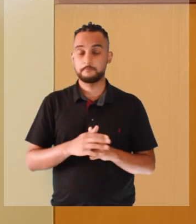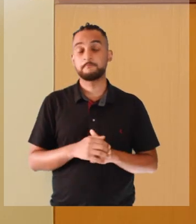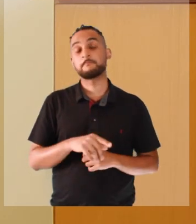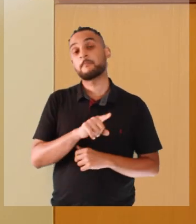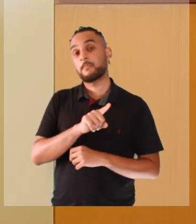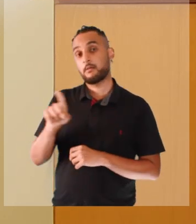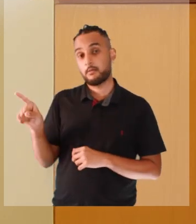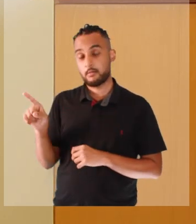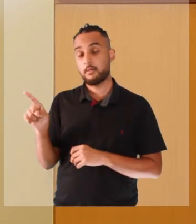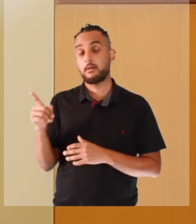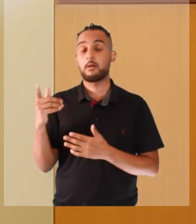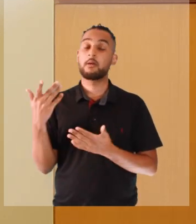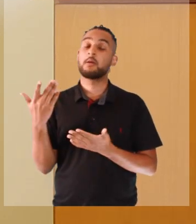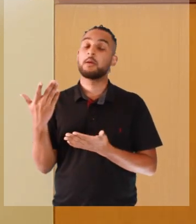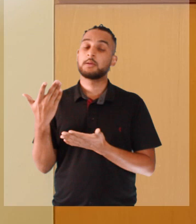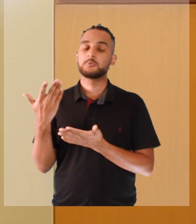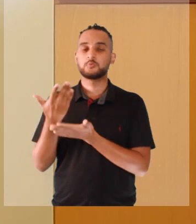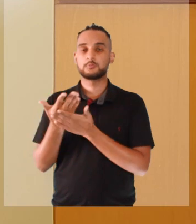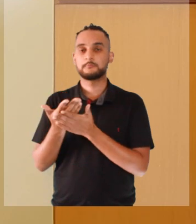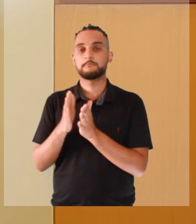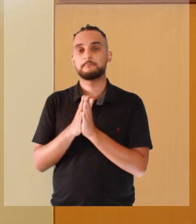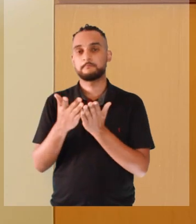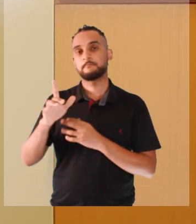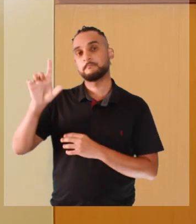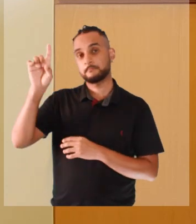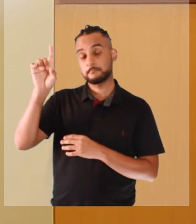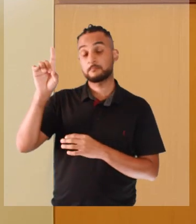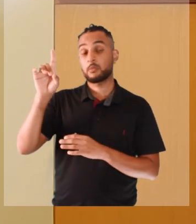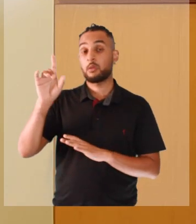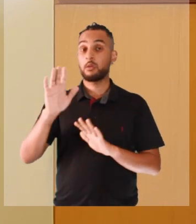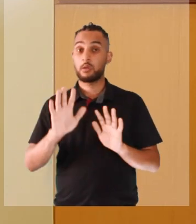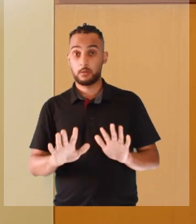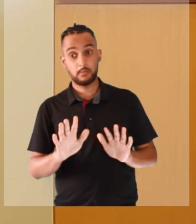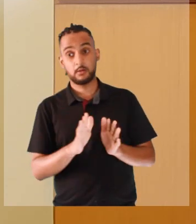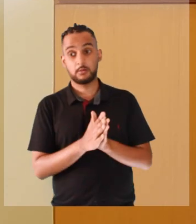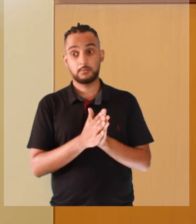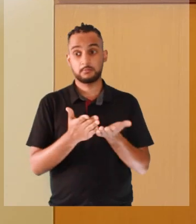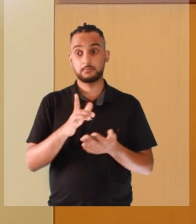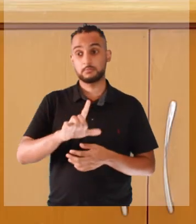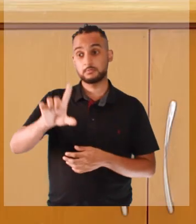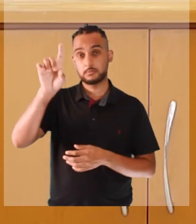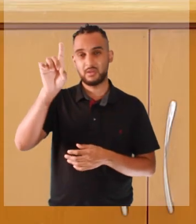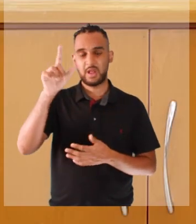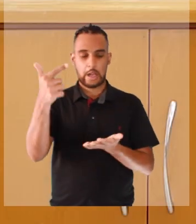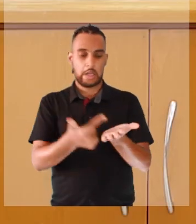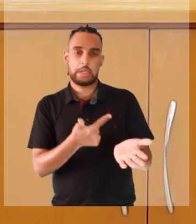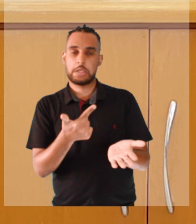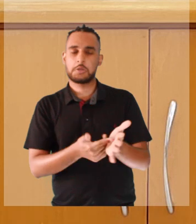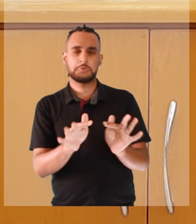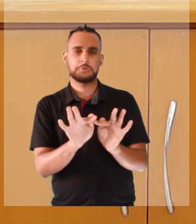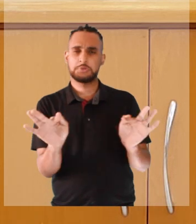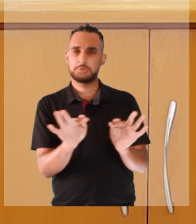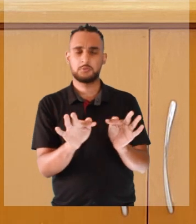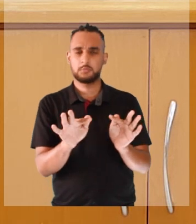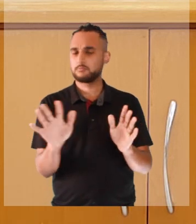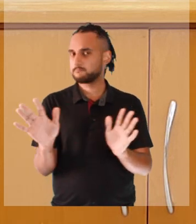foi morar em Belém para lá estudar a palavra de Deus. A palavra de